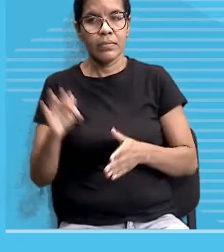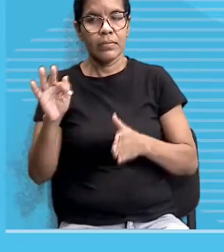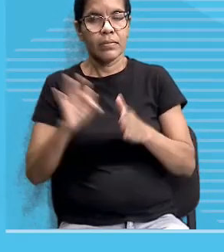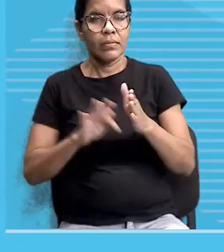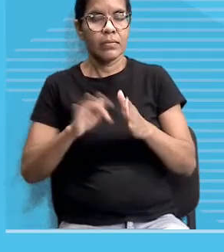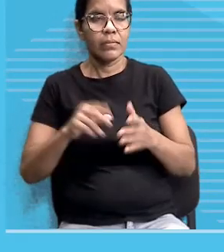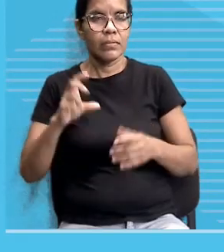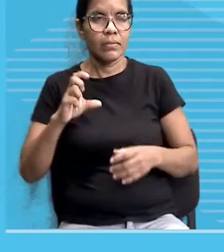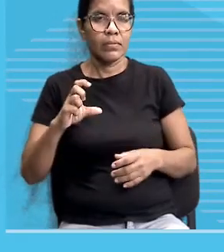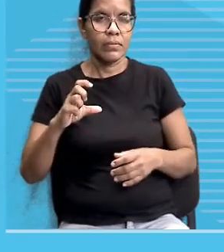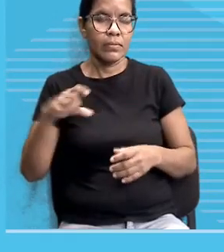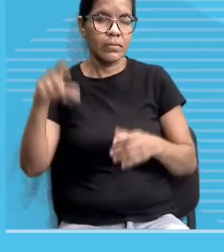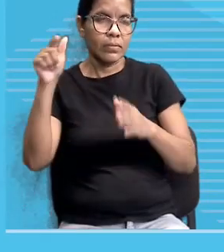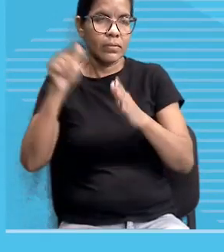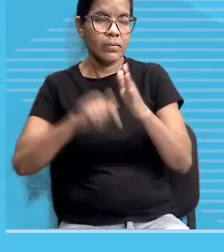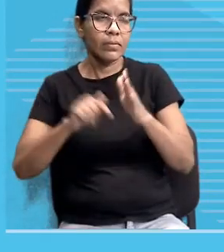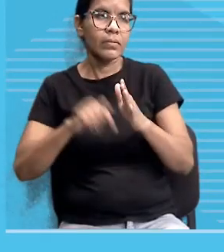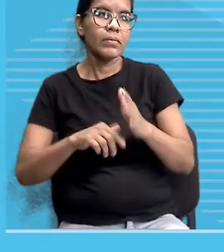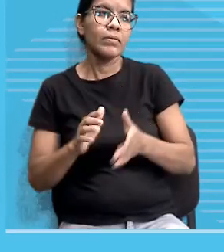com quem